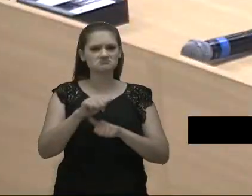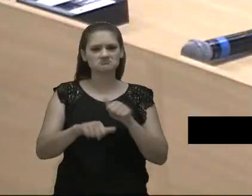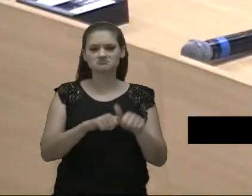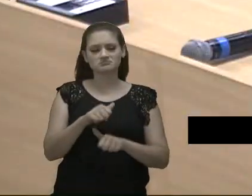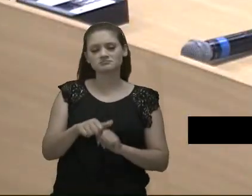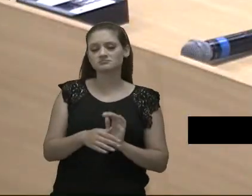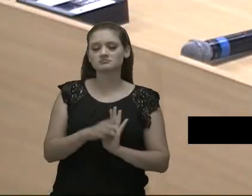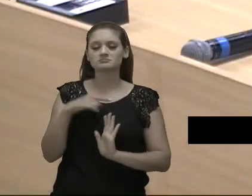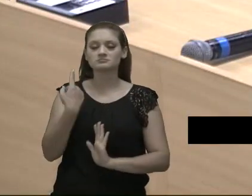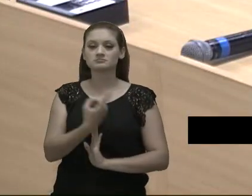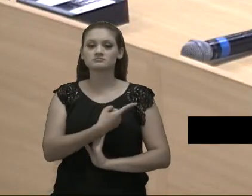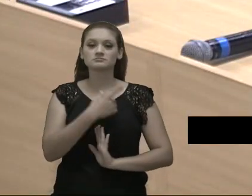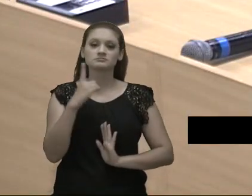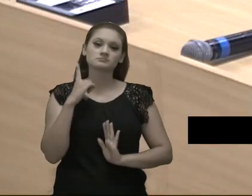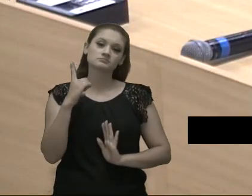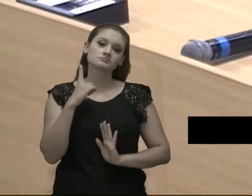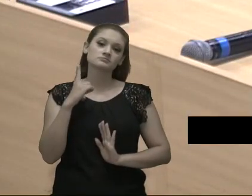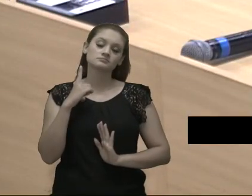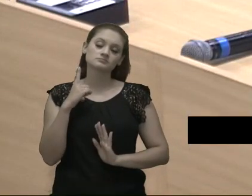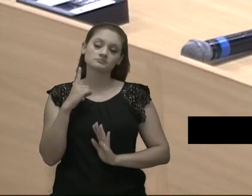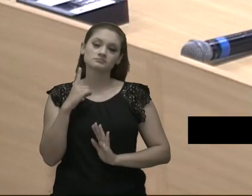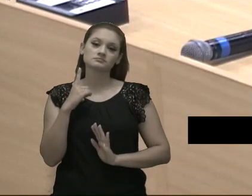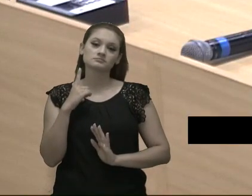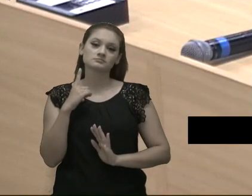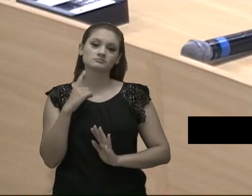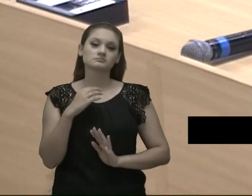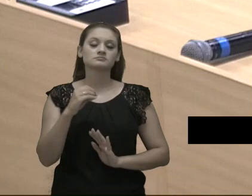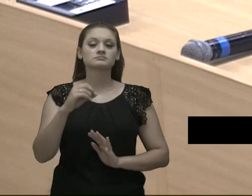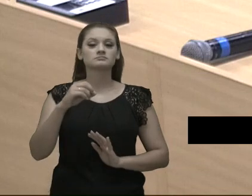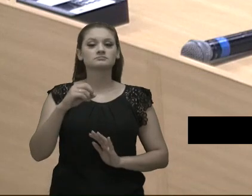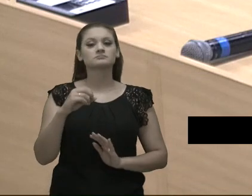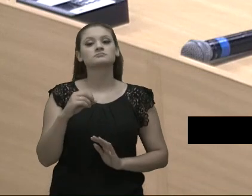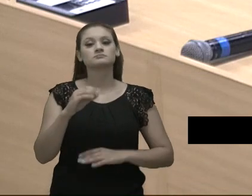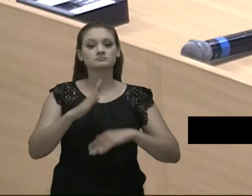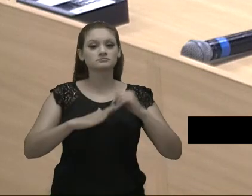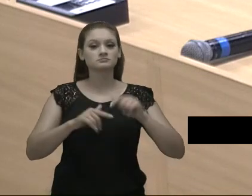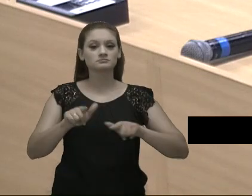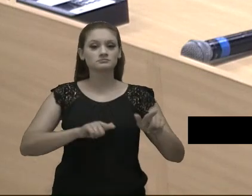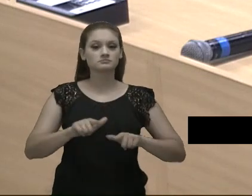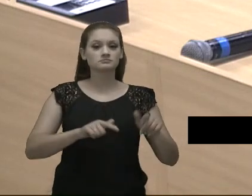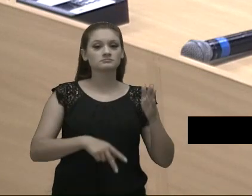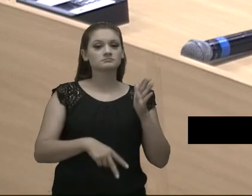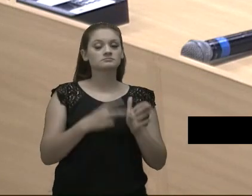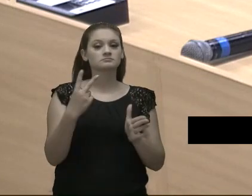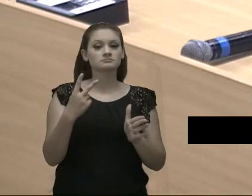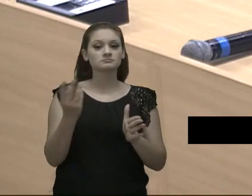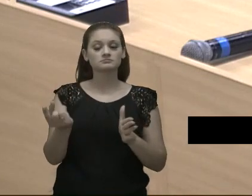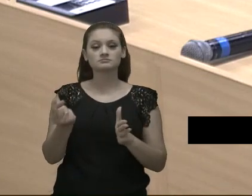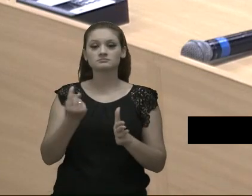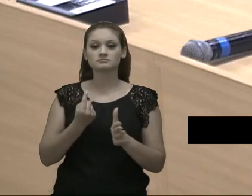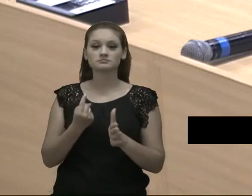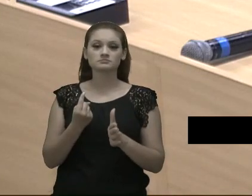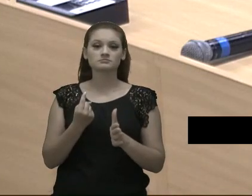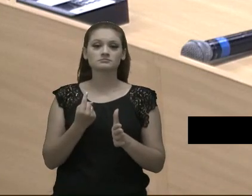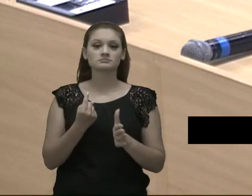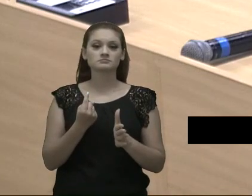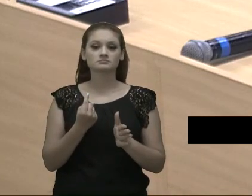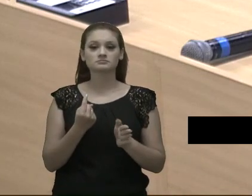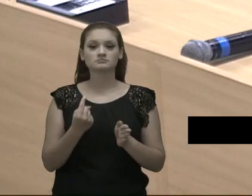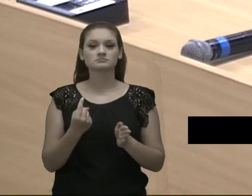a gente teve, na parte operacional, no segundo processo veio